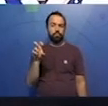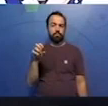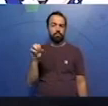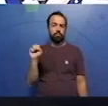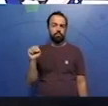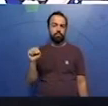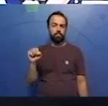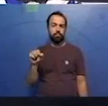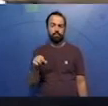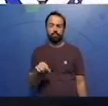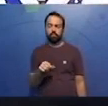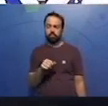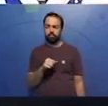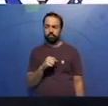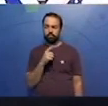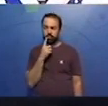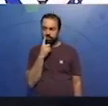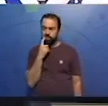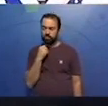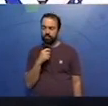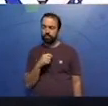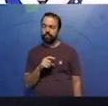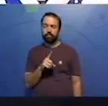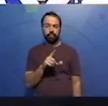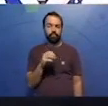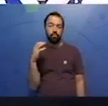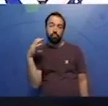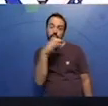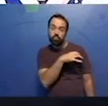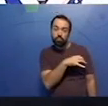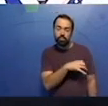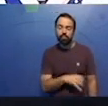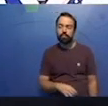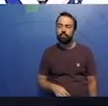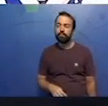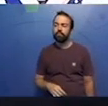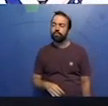5 segundos, porque ele corre mais veloz.